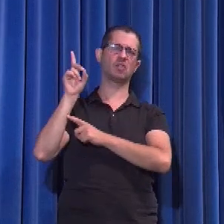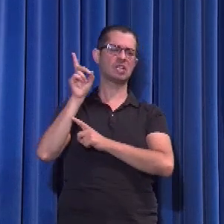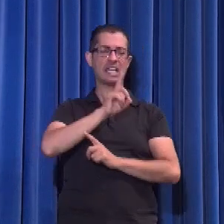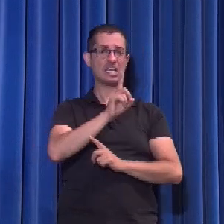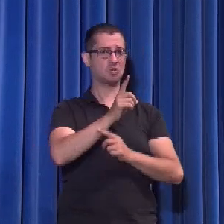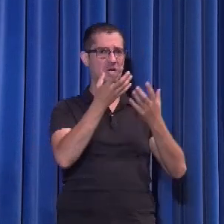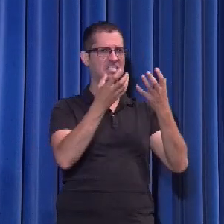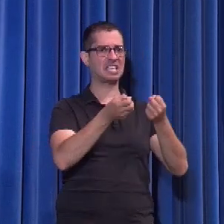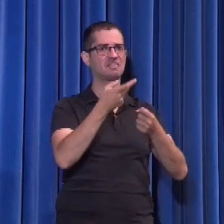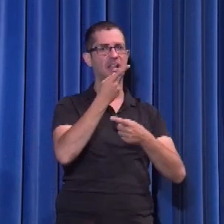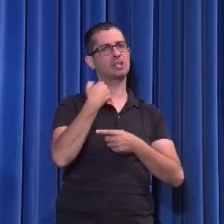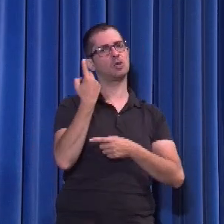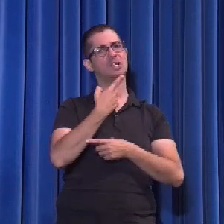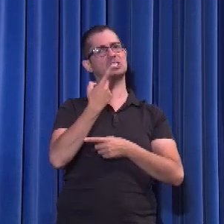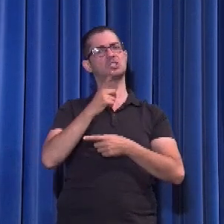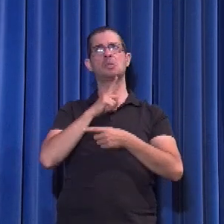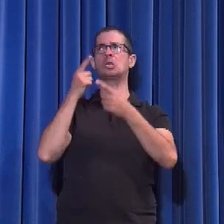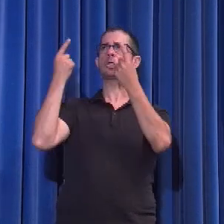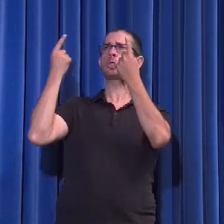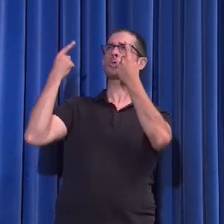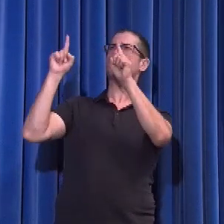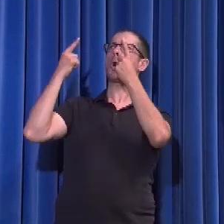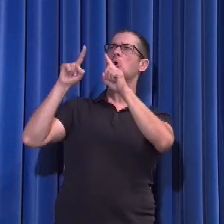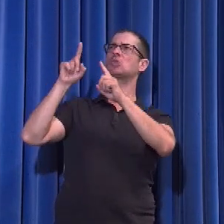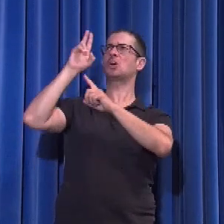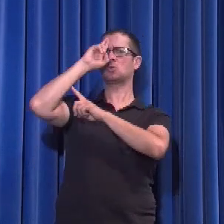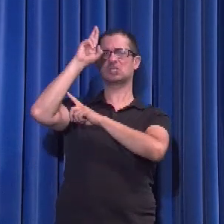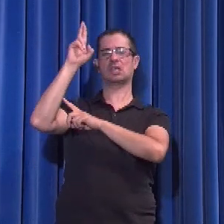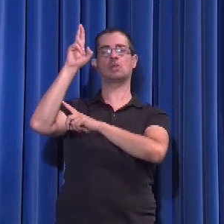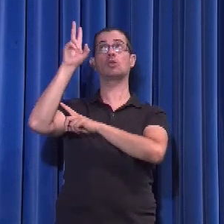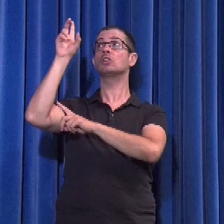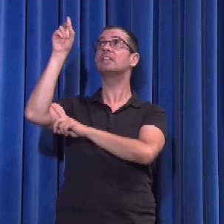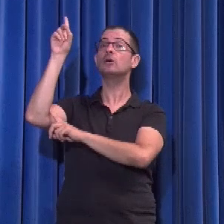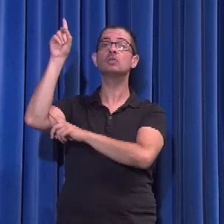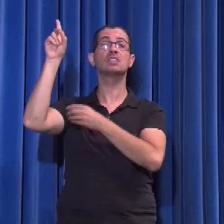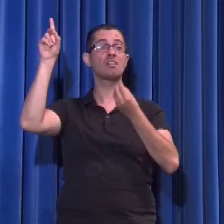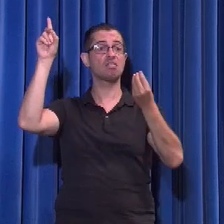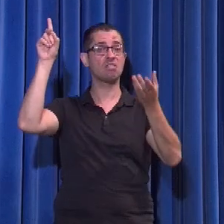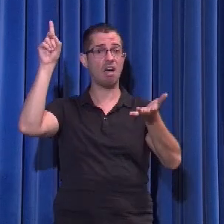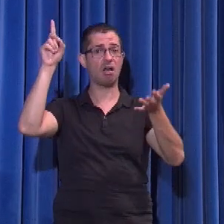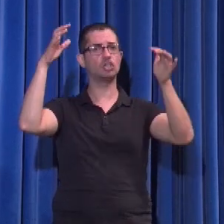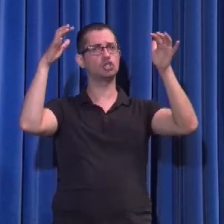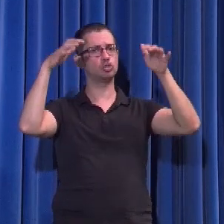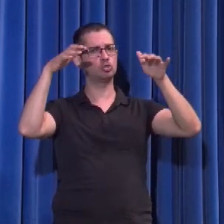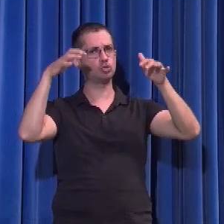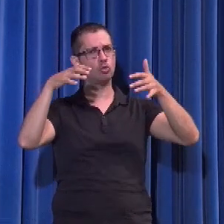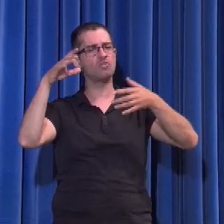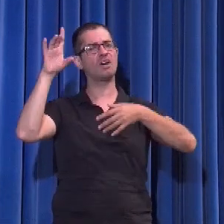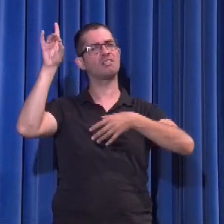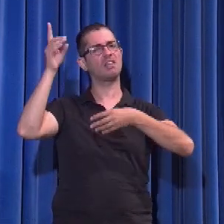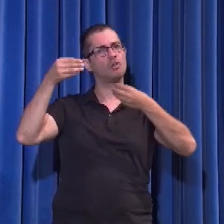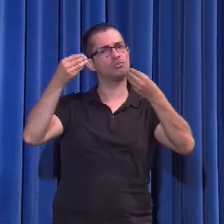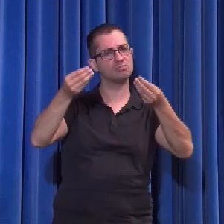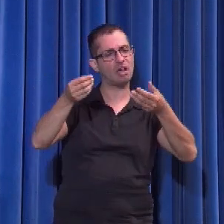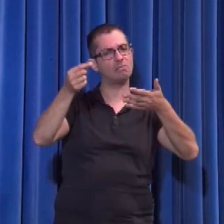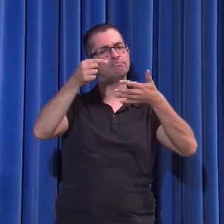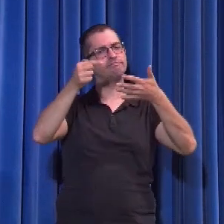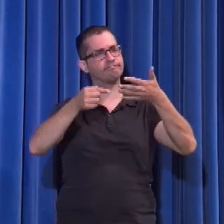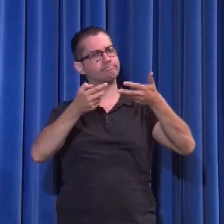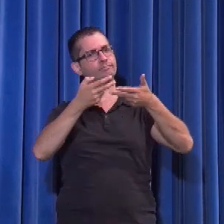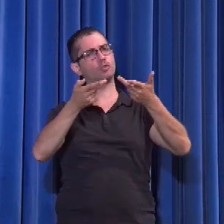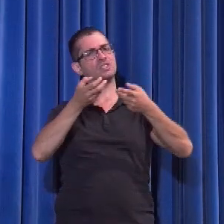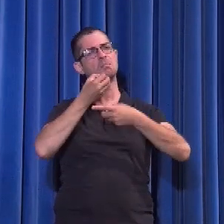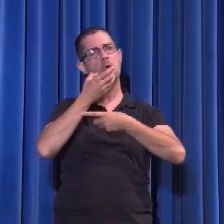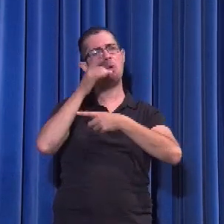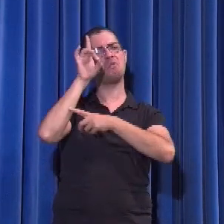temamos agora ao Senhor nosso Deus, que nos dá a seu tempo a chuva, a primeira e a última, que nos